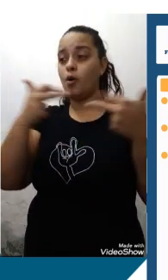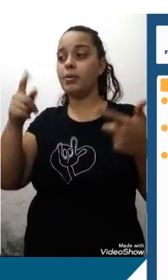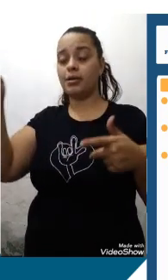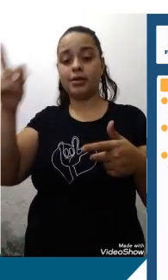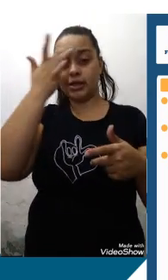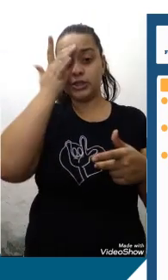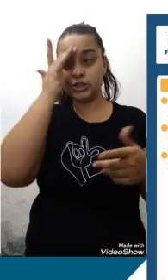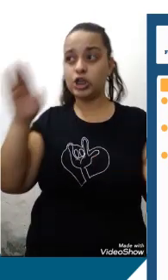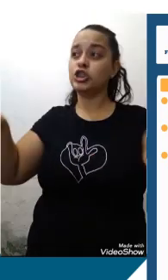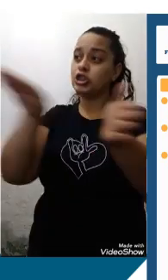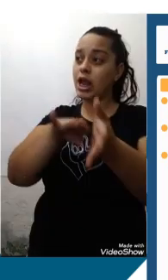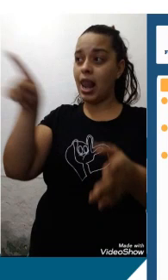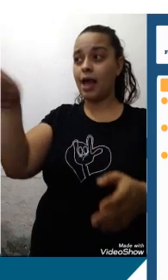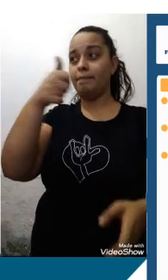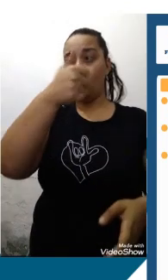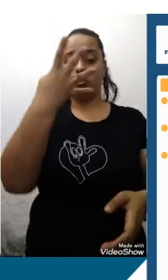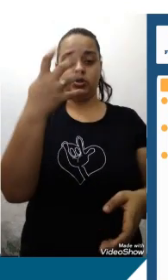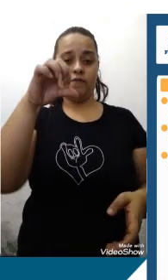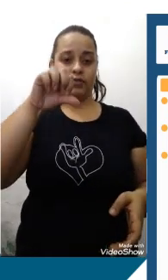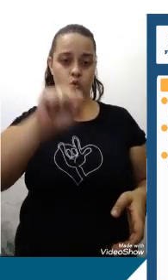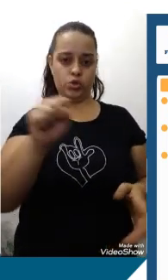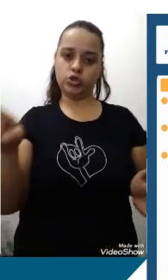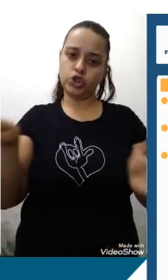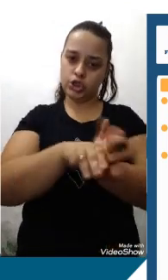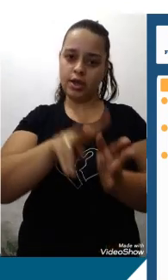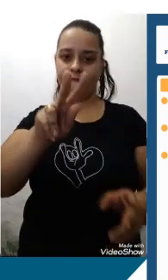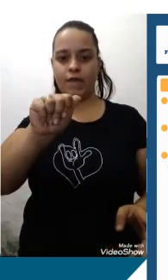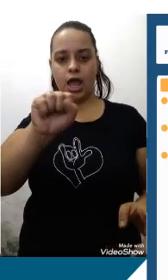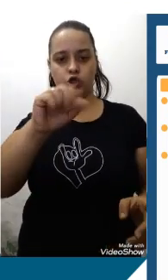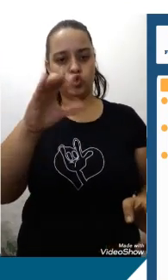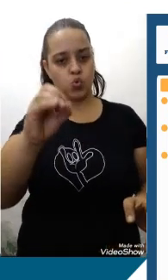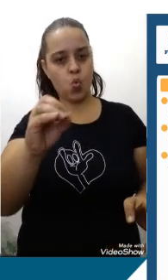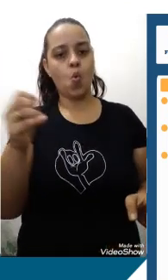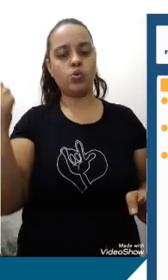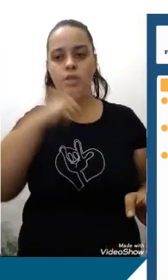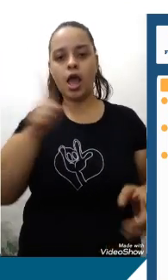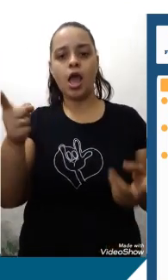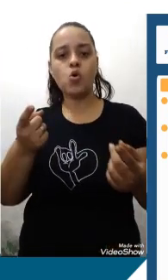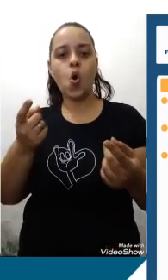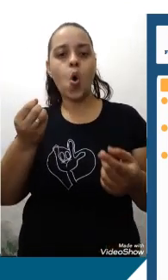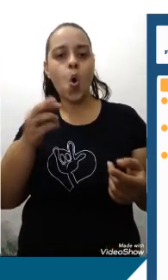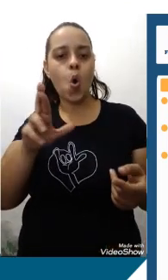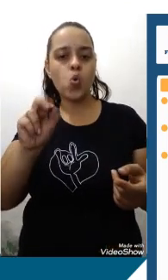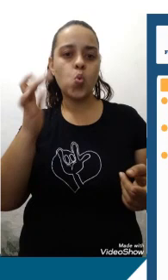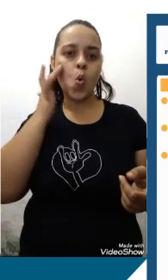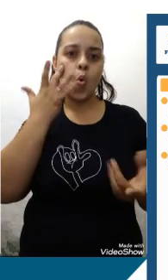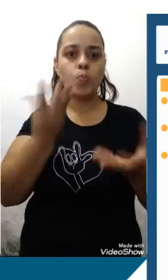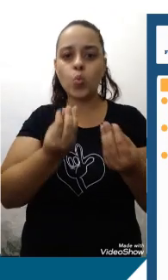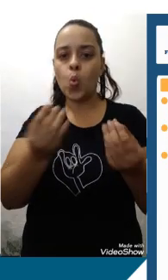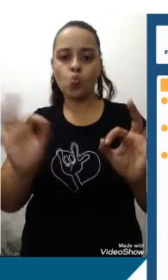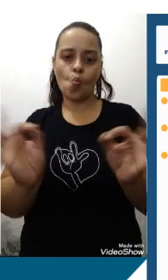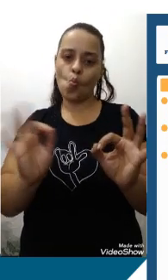em 1498. E embora Vasco da Gama, não estando de posse de ouro suficiente, não tenha conseguido